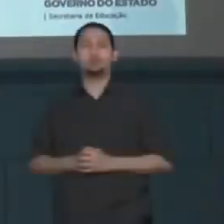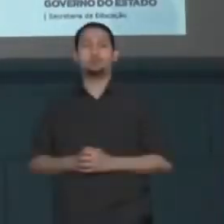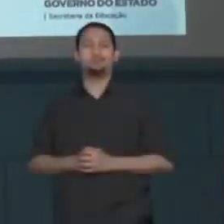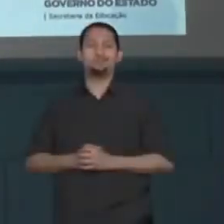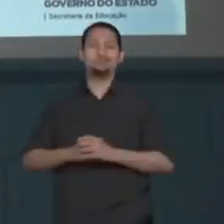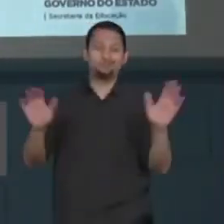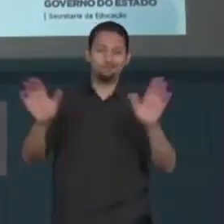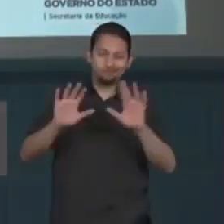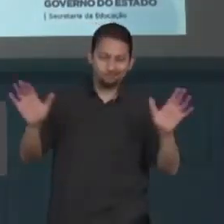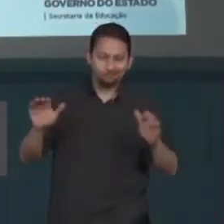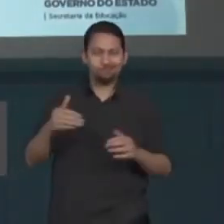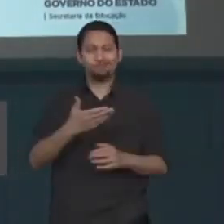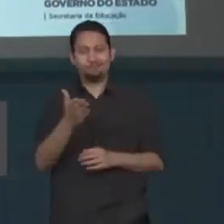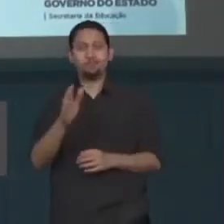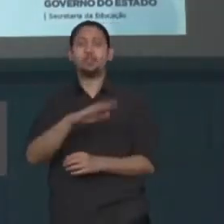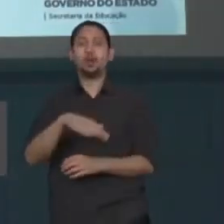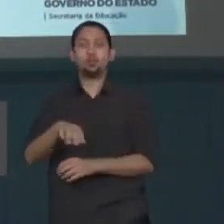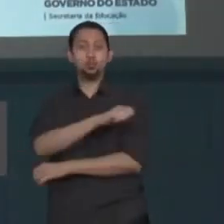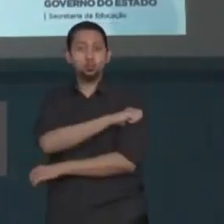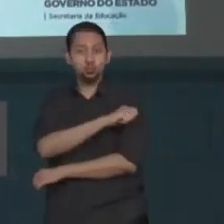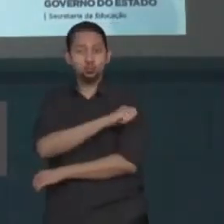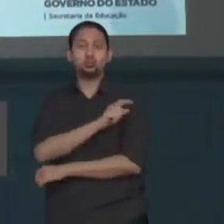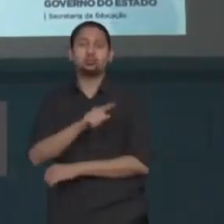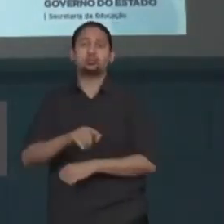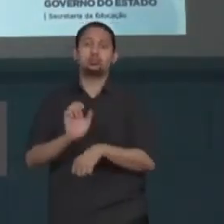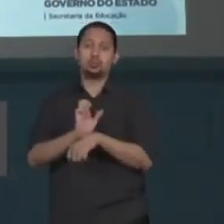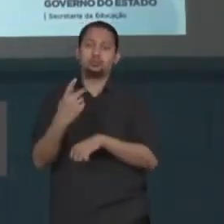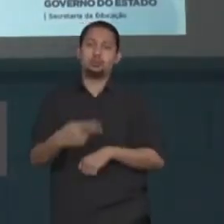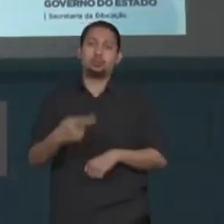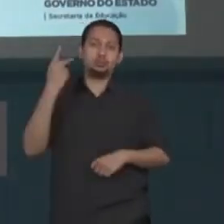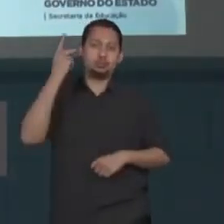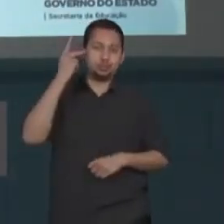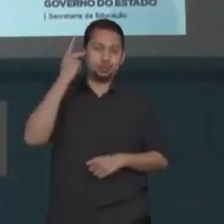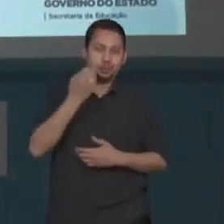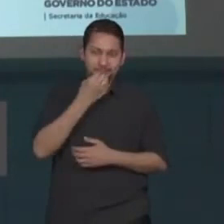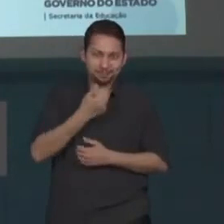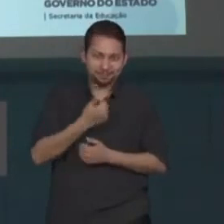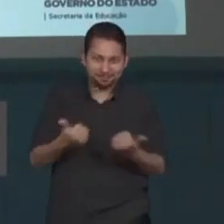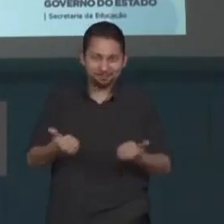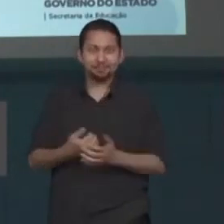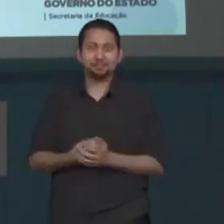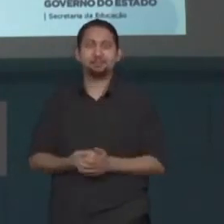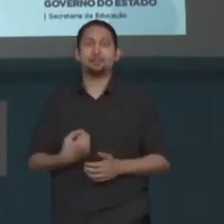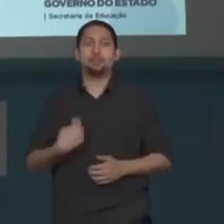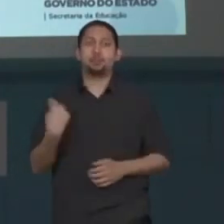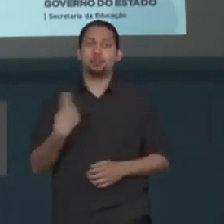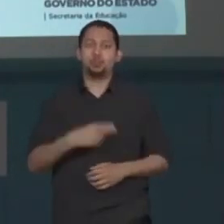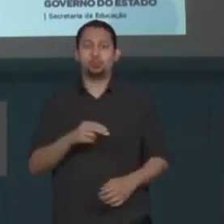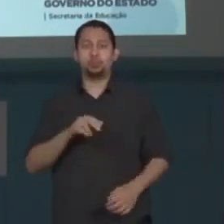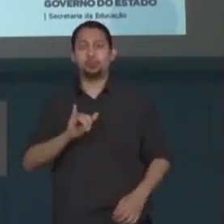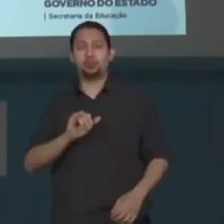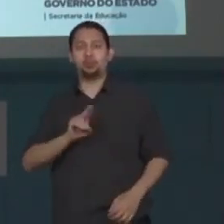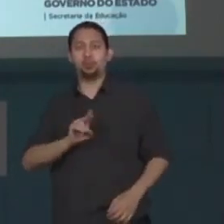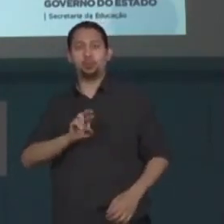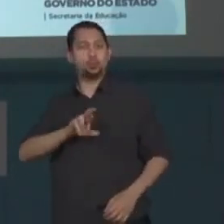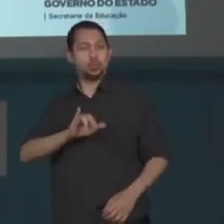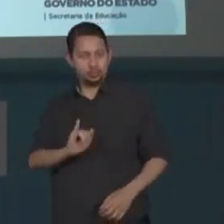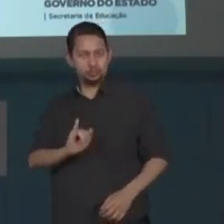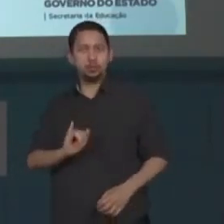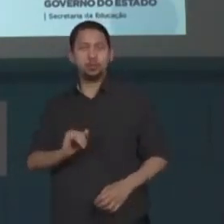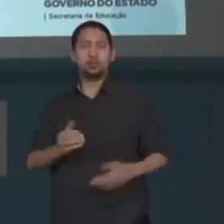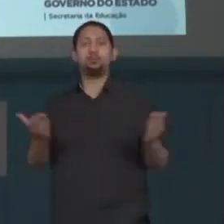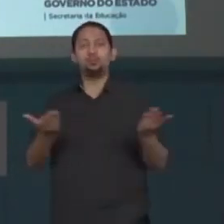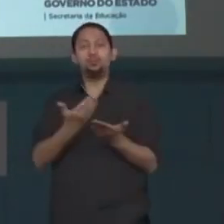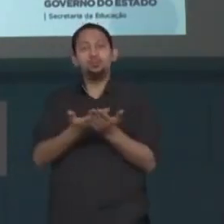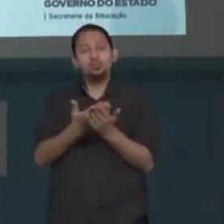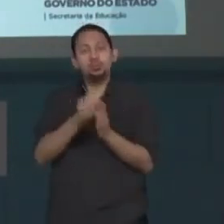Olá, estudantes da Rede Pública Estadual de São Paulo. Eu sou o professor Yuri Schumann e hoje eu vou dar uma aula para